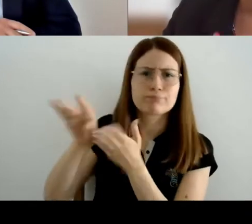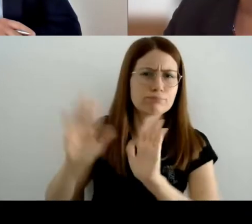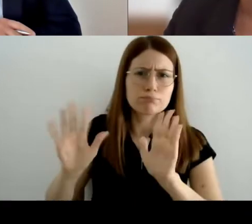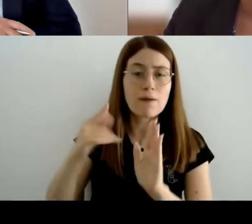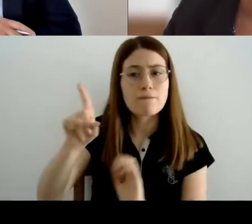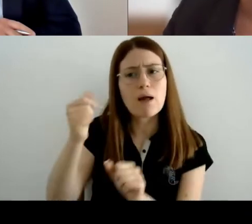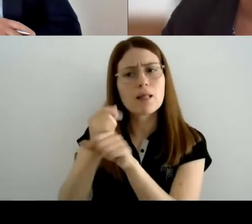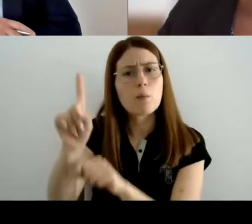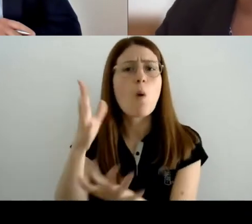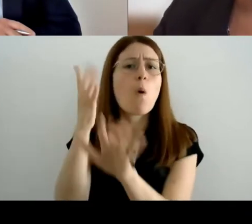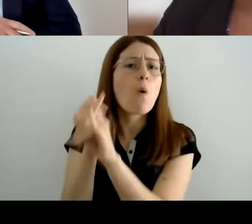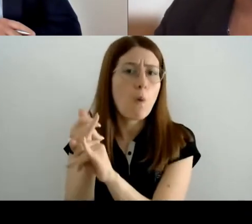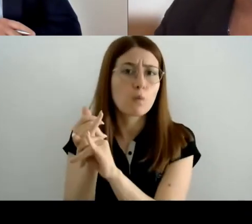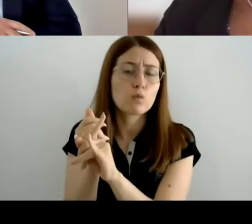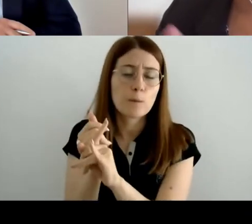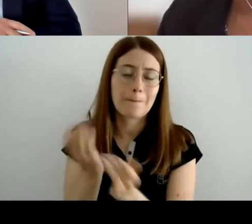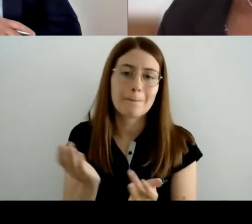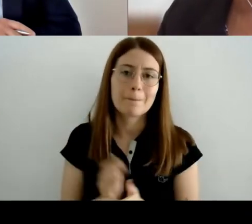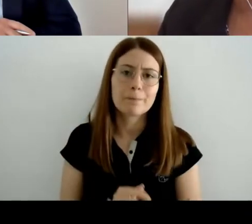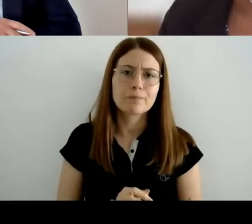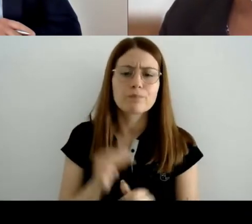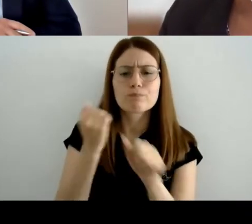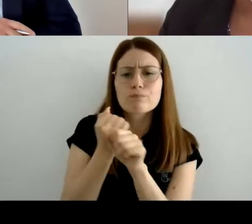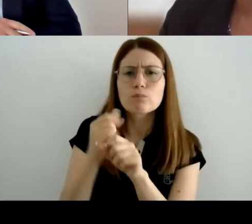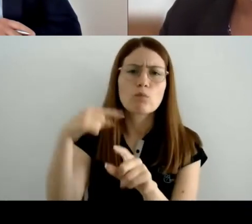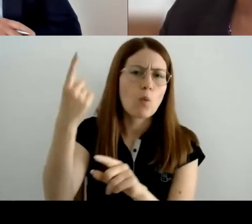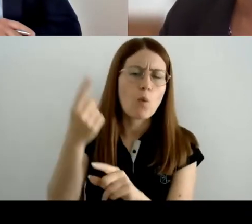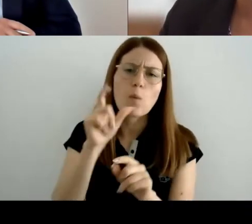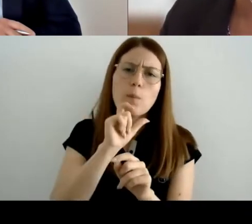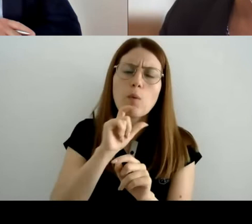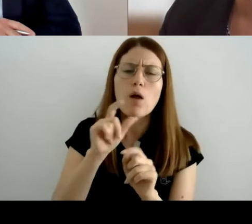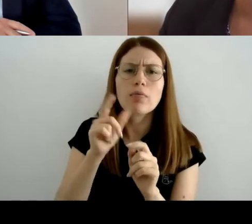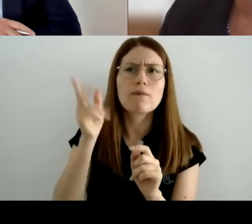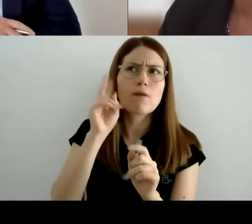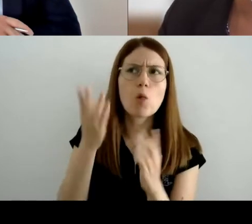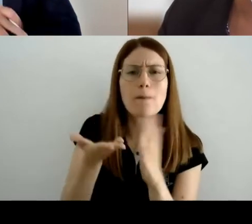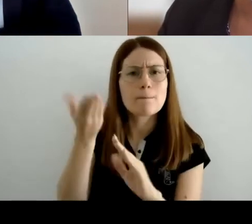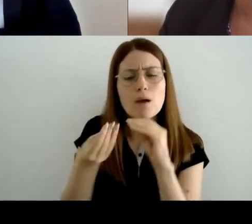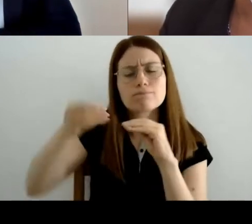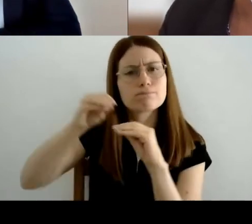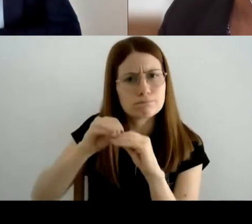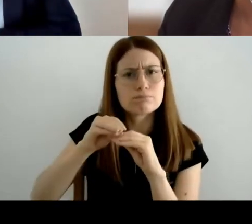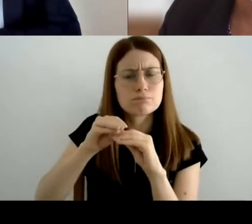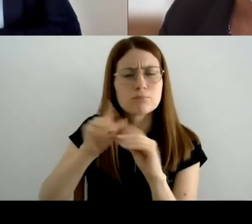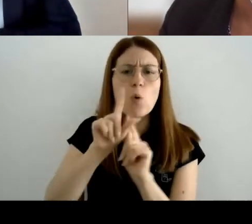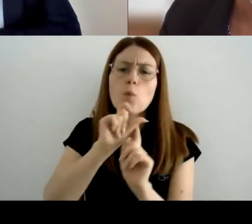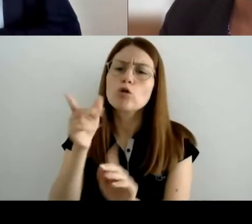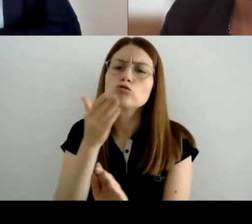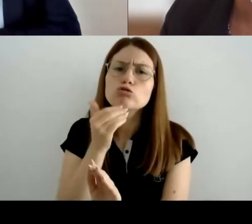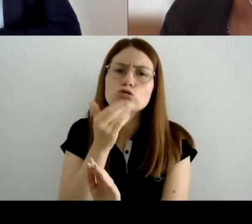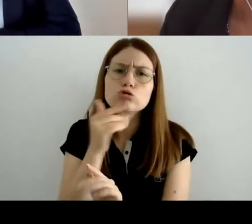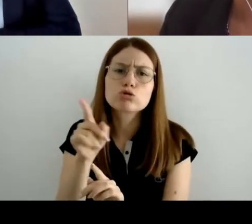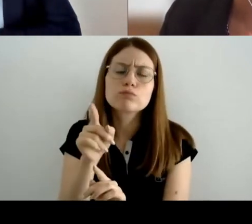fazer outras funções mais nobres, onde pudessem acrescentar até mais valor, serem emprestadas